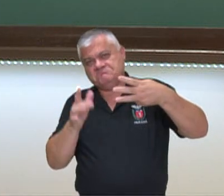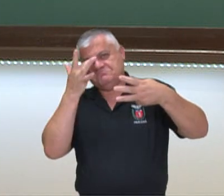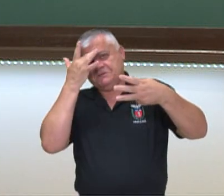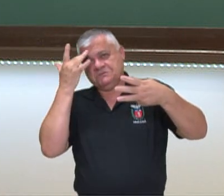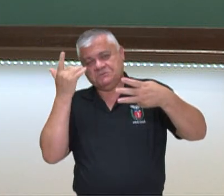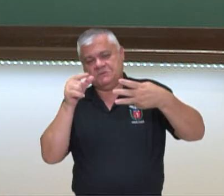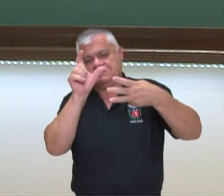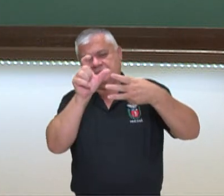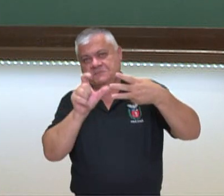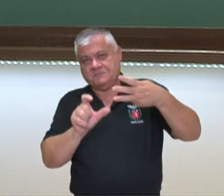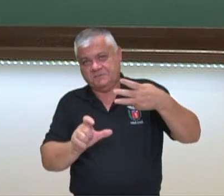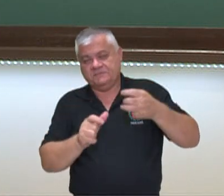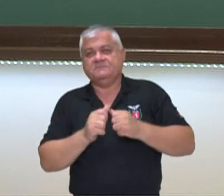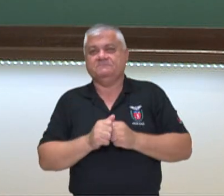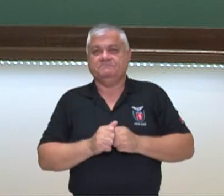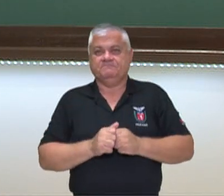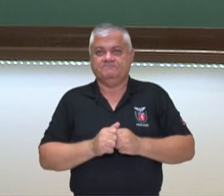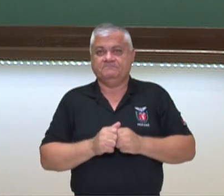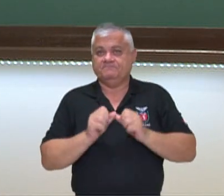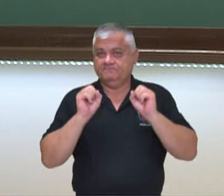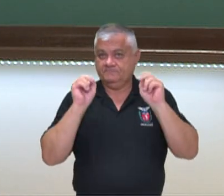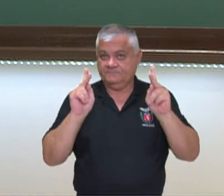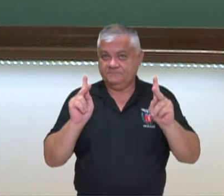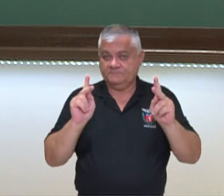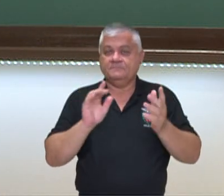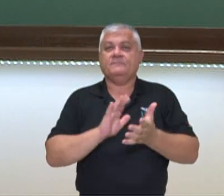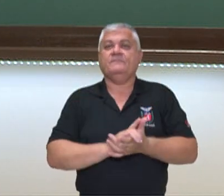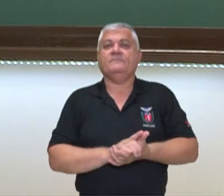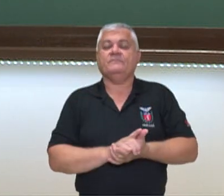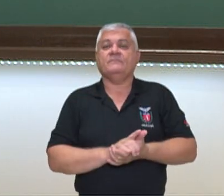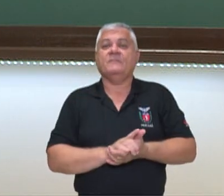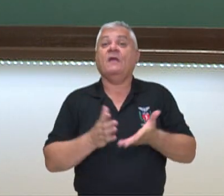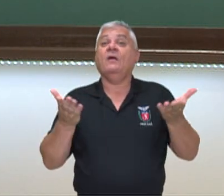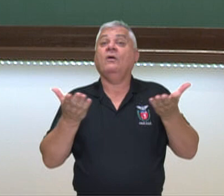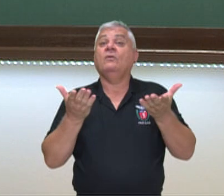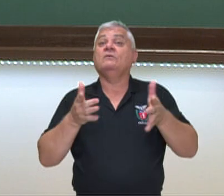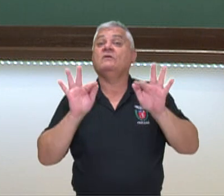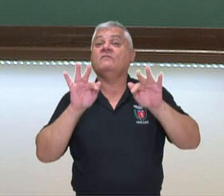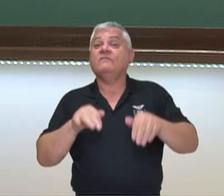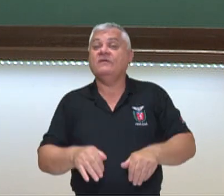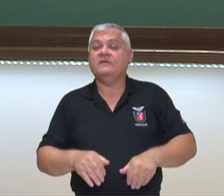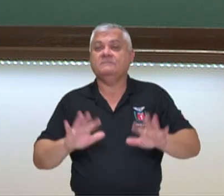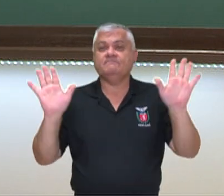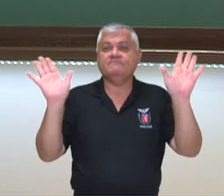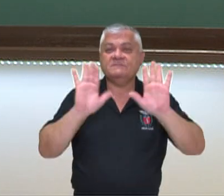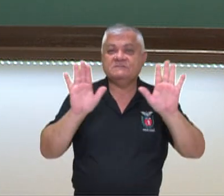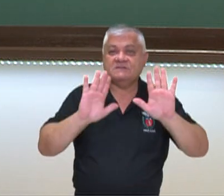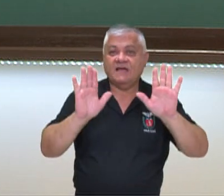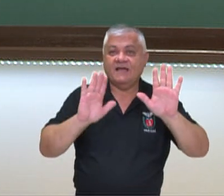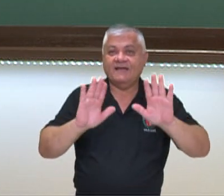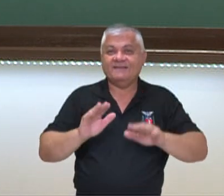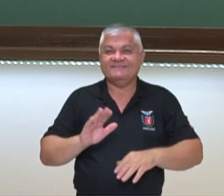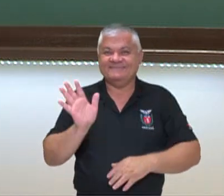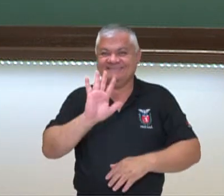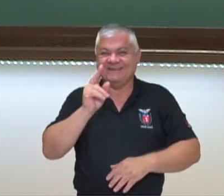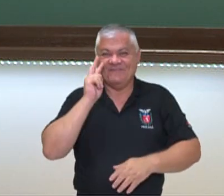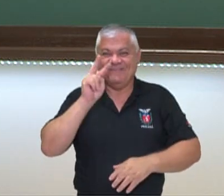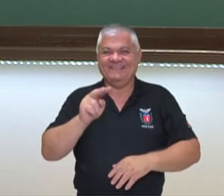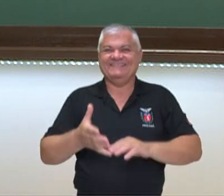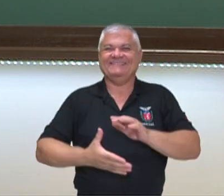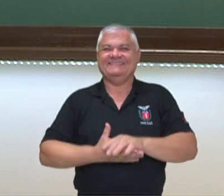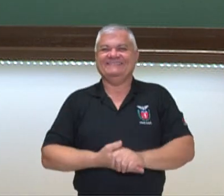terceiras pessoas do plural, ok? Ficamos por aqui, me despeço and see you!